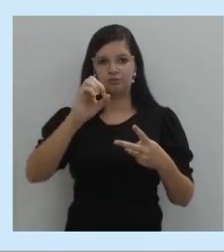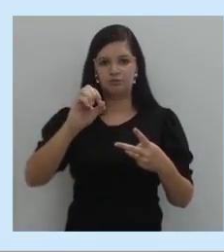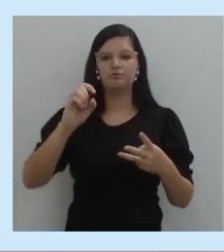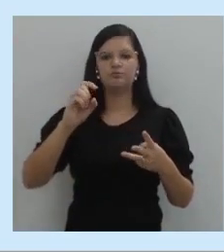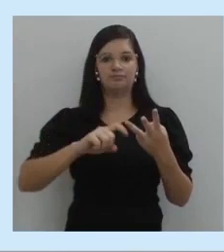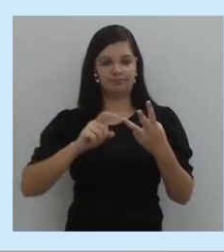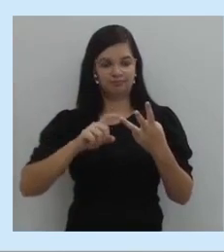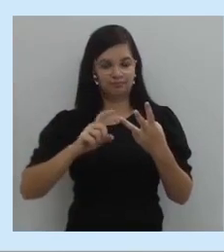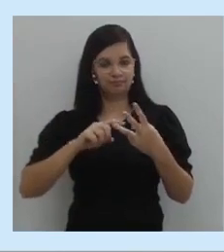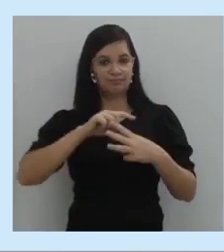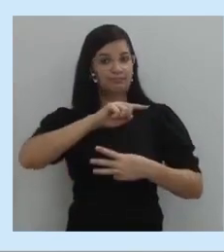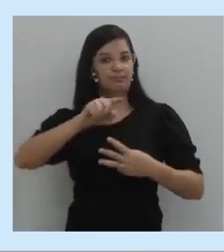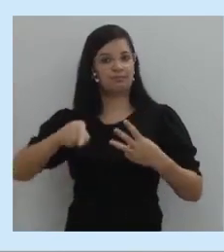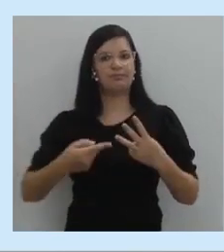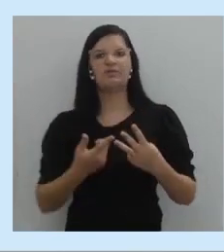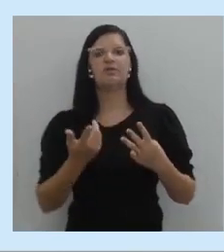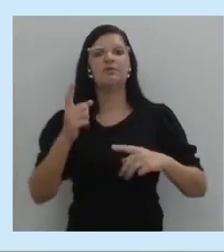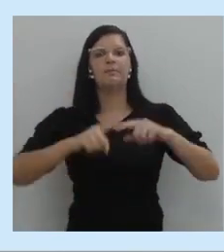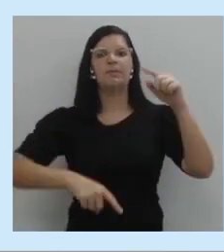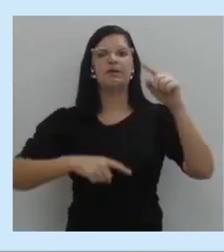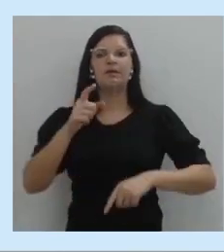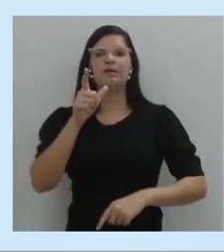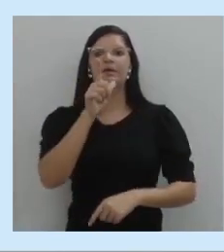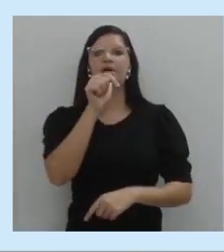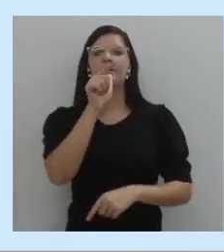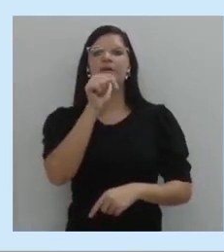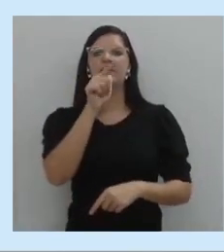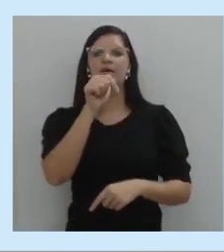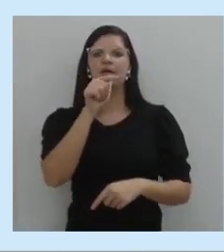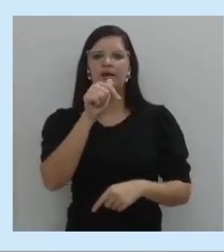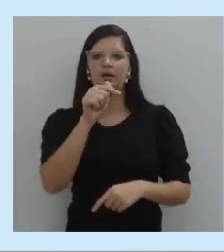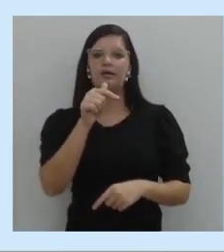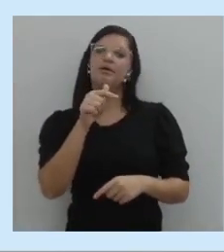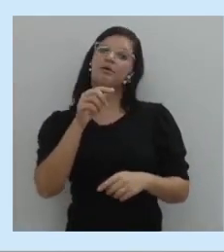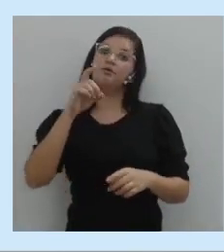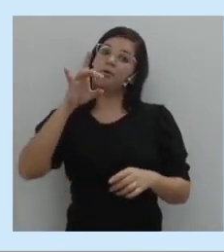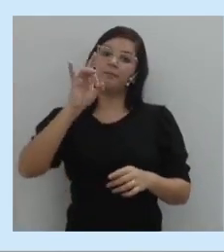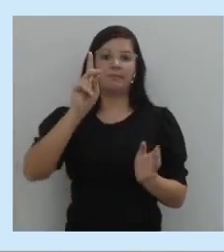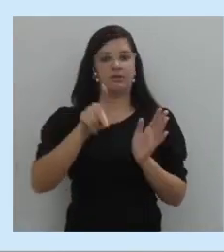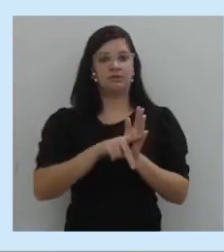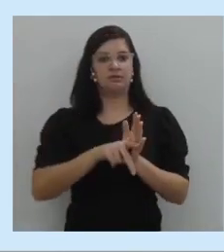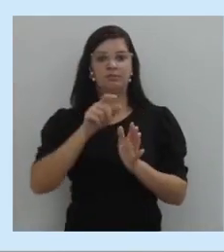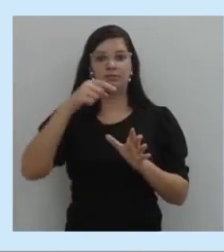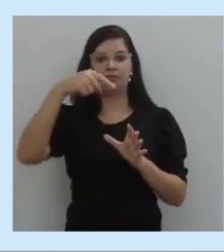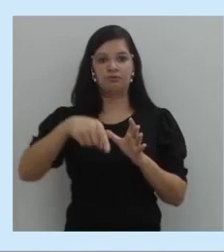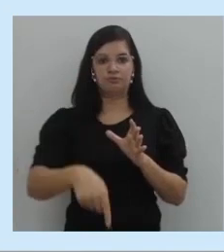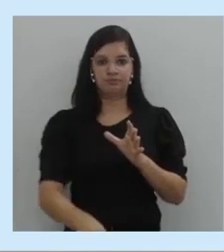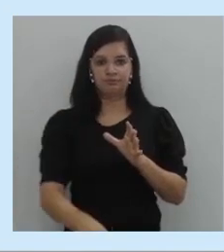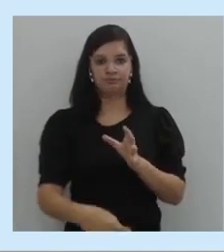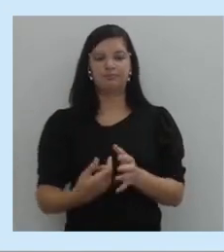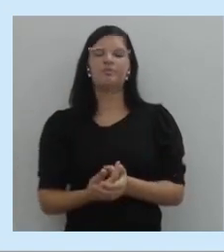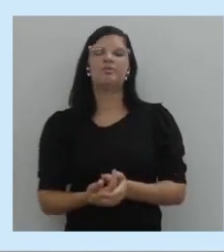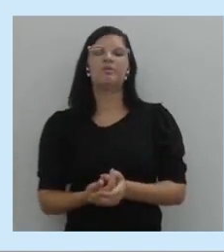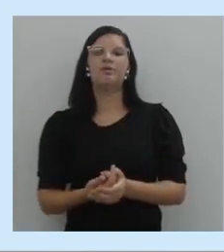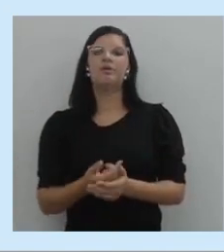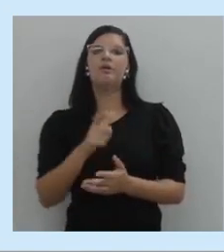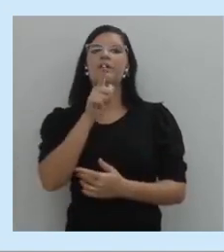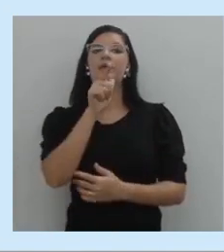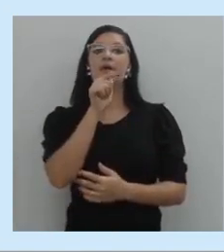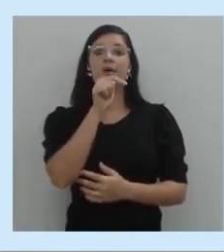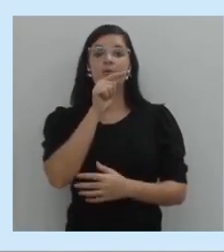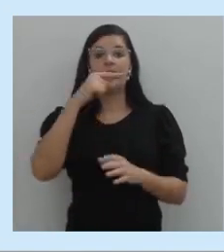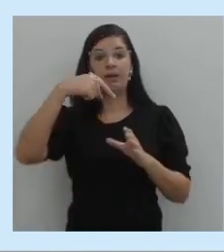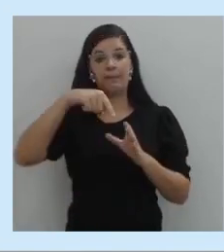gente está falando sobre esses recursos subterrâneos na forma de aquíferos, tá? Então, o que é que são aquíferos? Então,